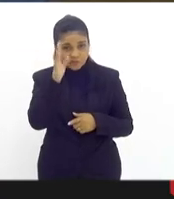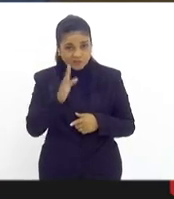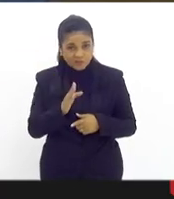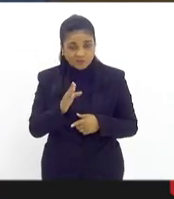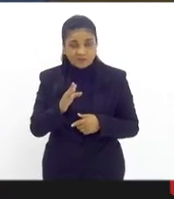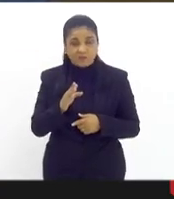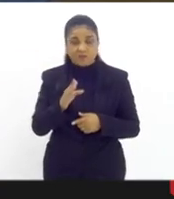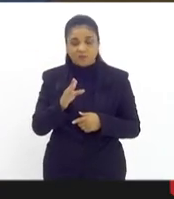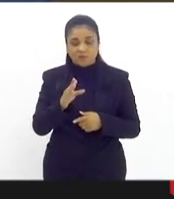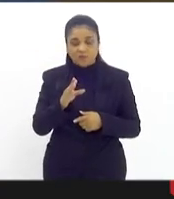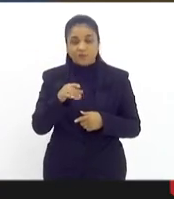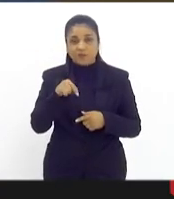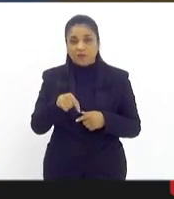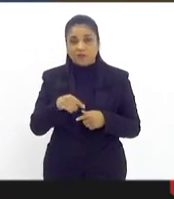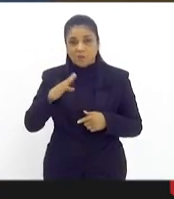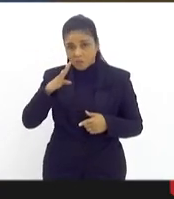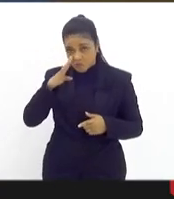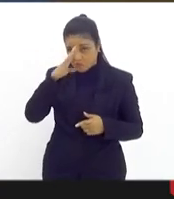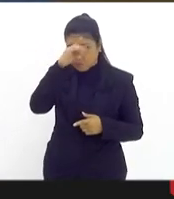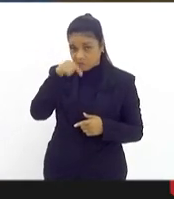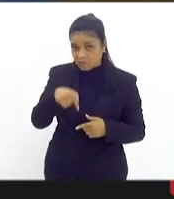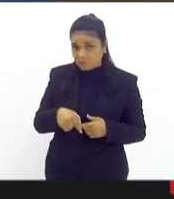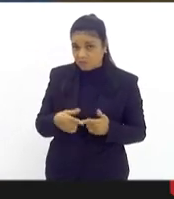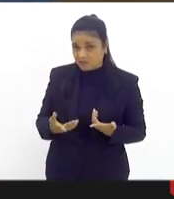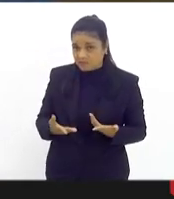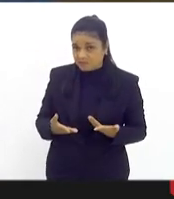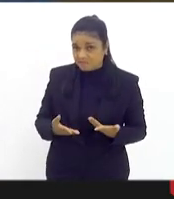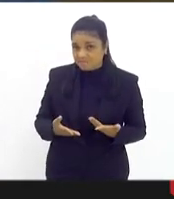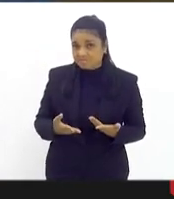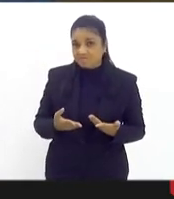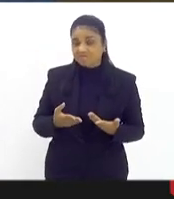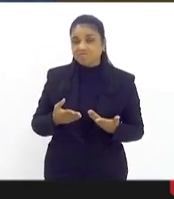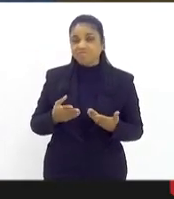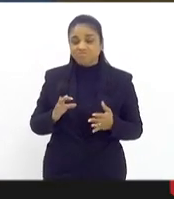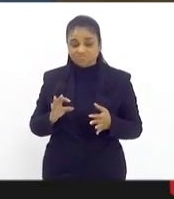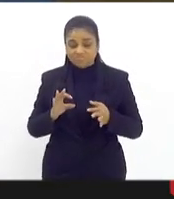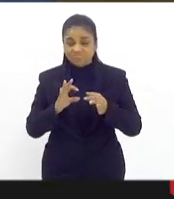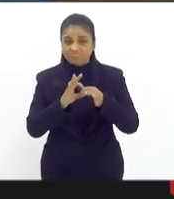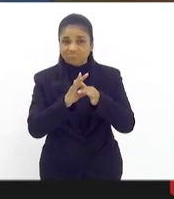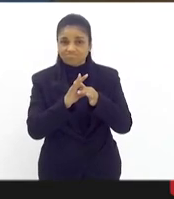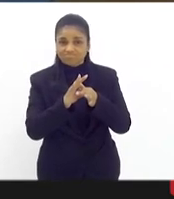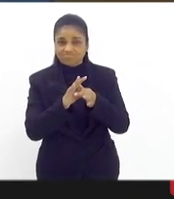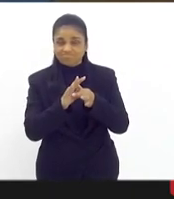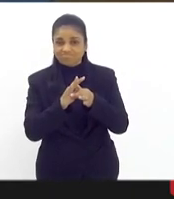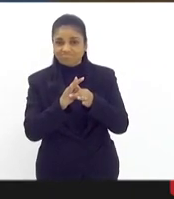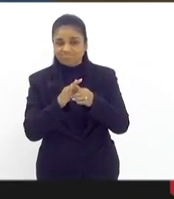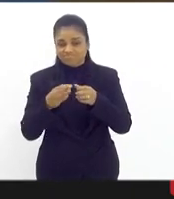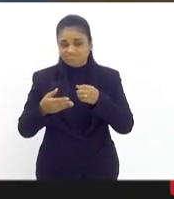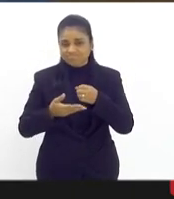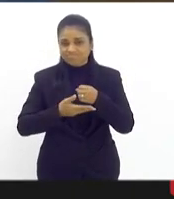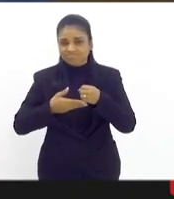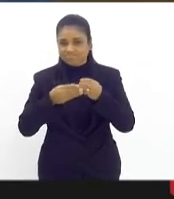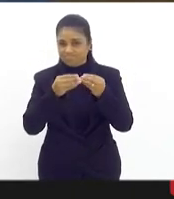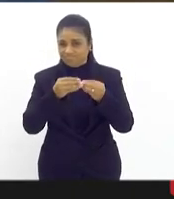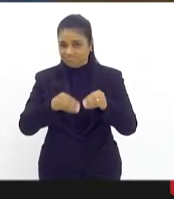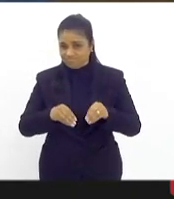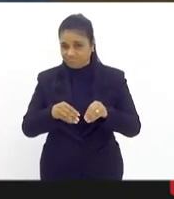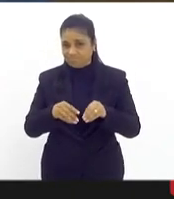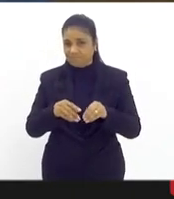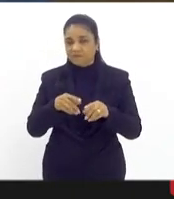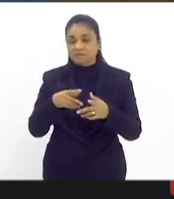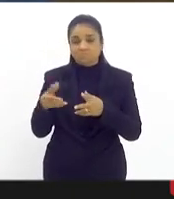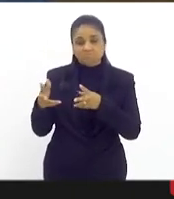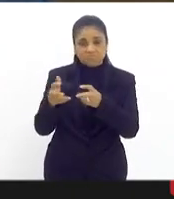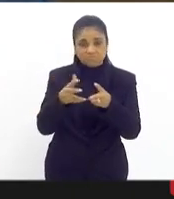qual nós temos aqui, que é o bolsonarismo, que acaba produzindo uma aliança insólita, porque se você for observar a posição das big